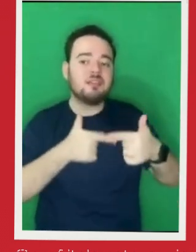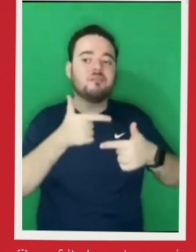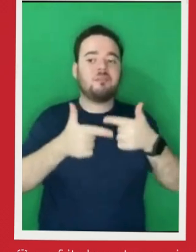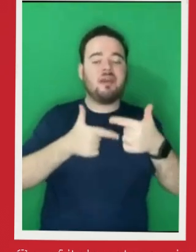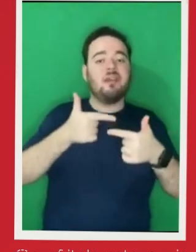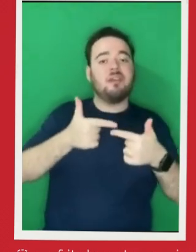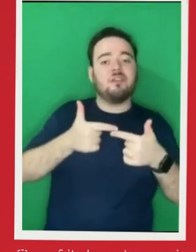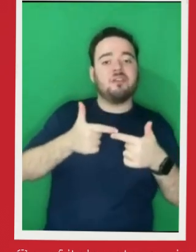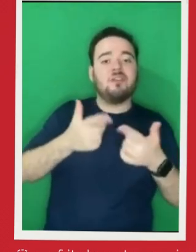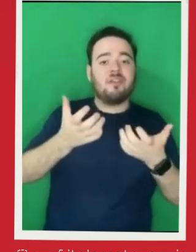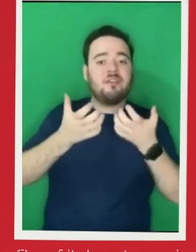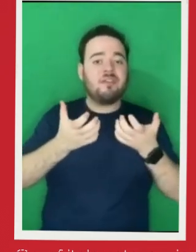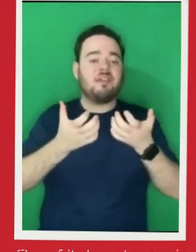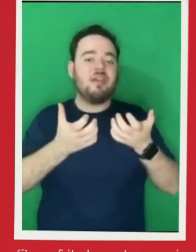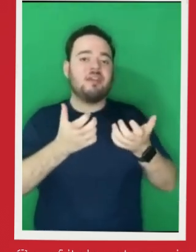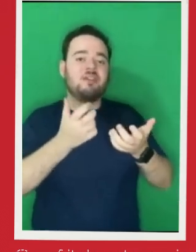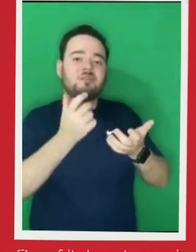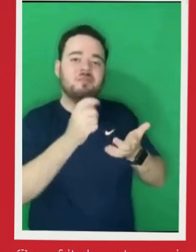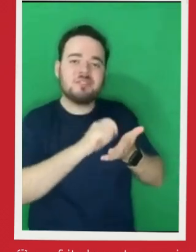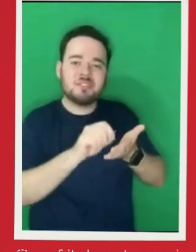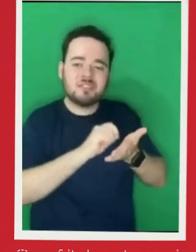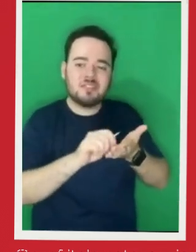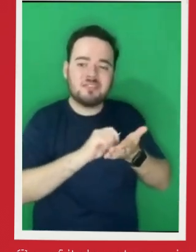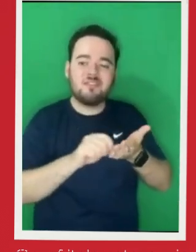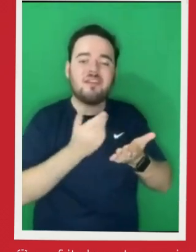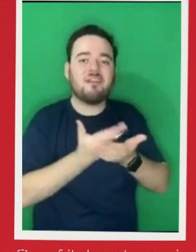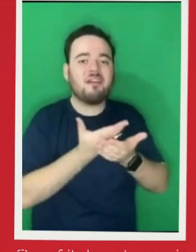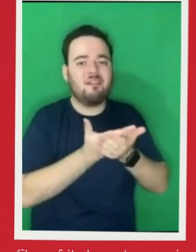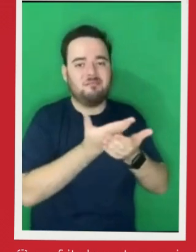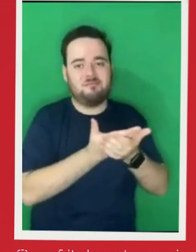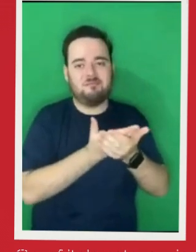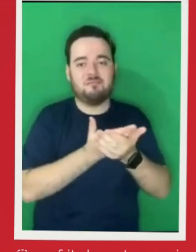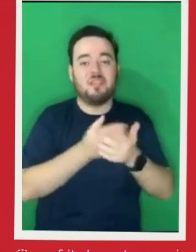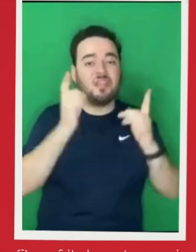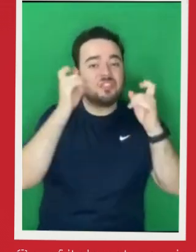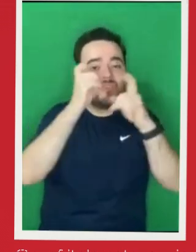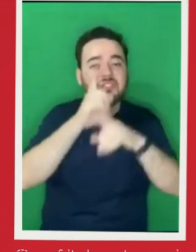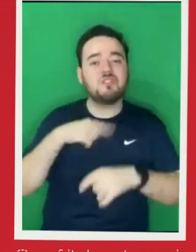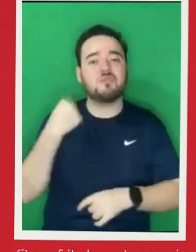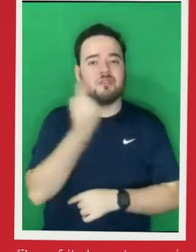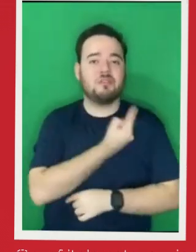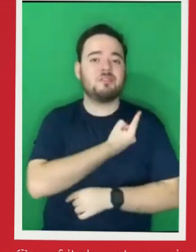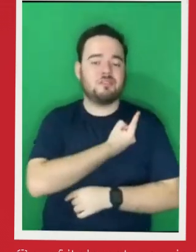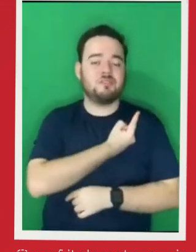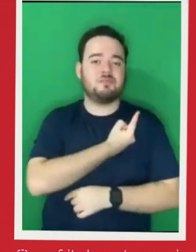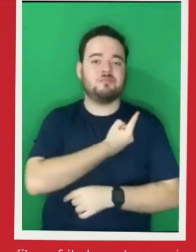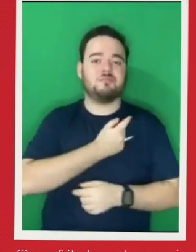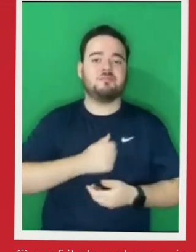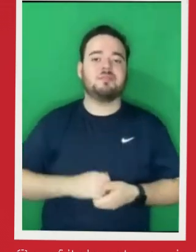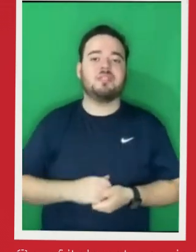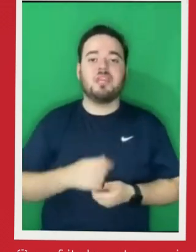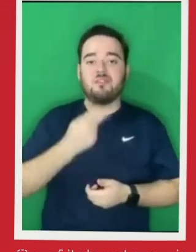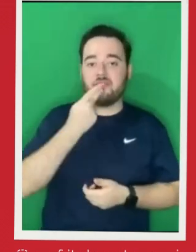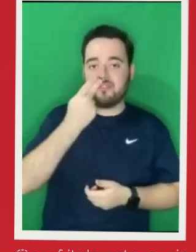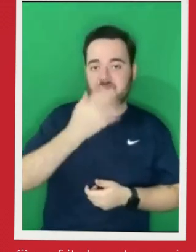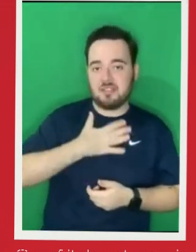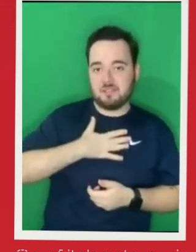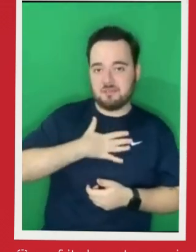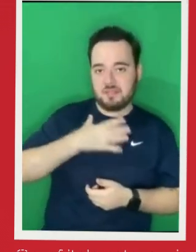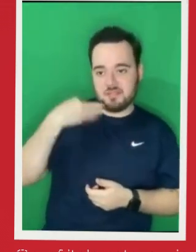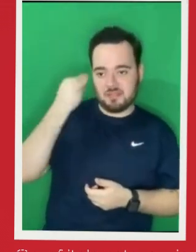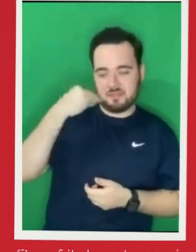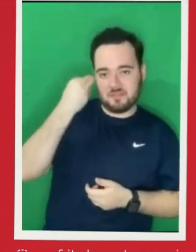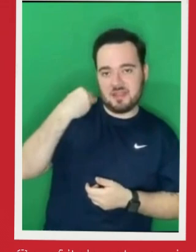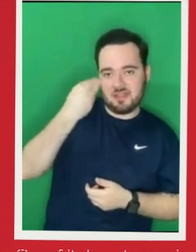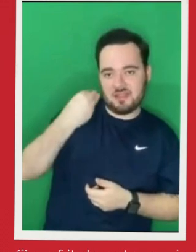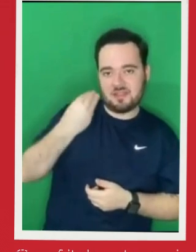leitura de ficção, desejo de escrever, dar aula. Edivan, isso é tão difícil para todas nós. Eu vou contar de mim, tá certo?